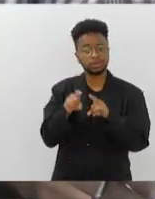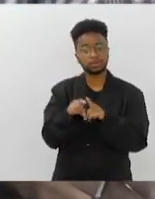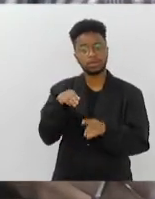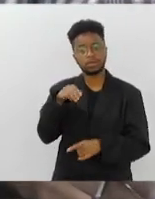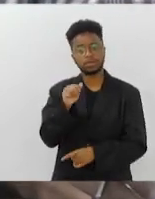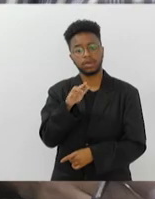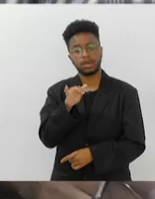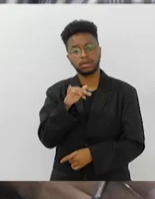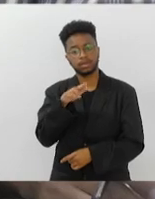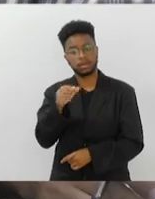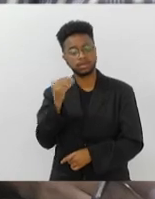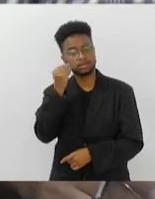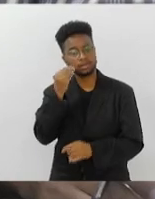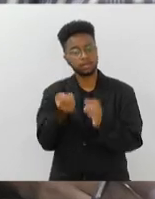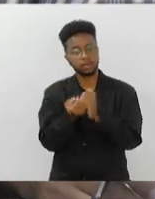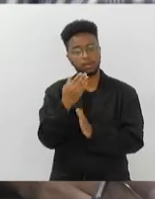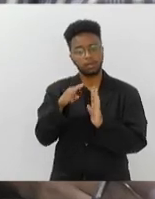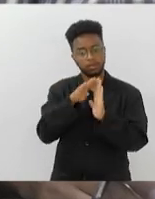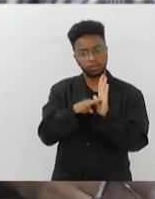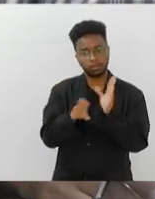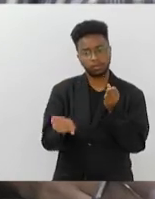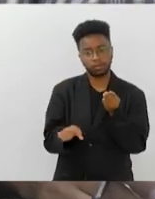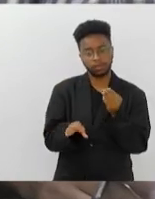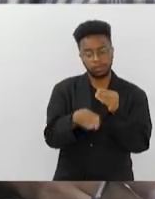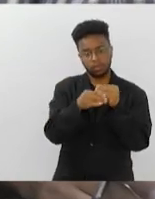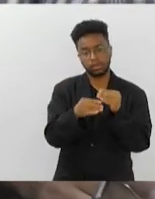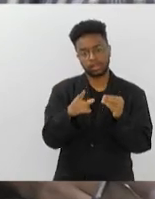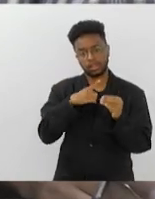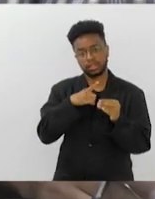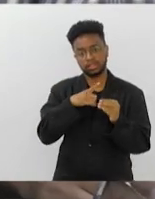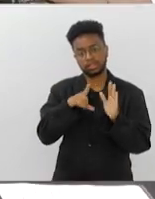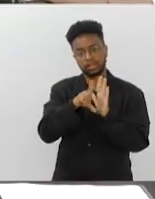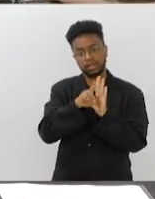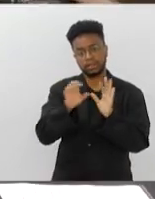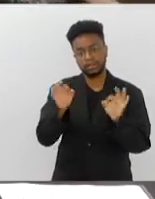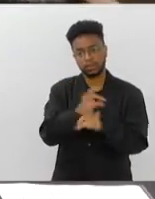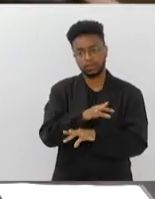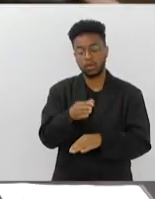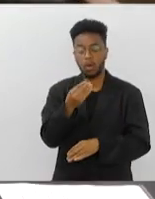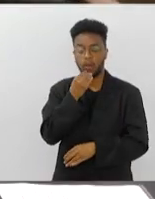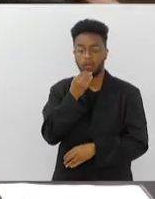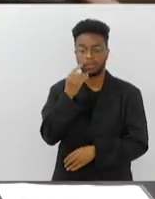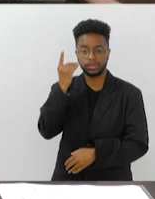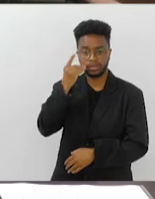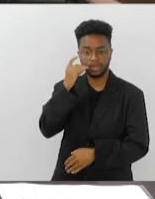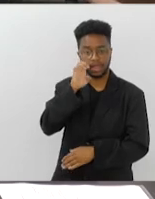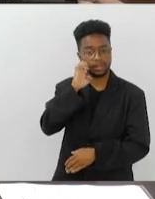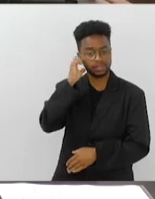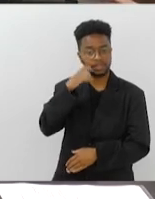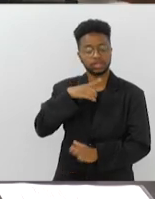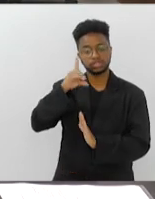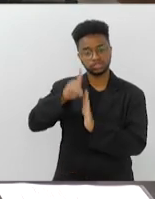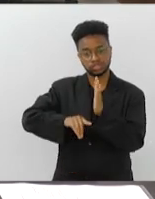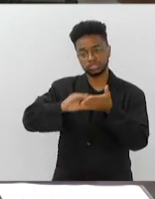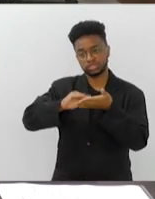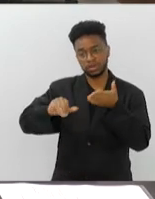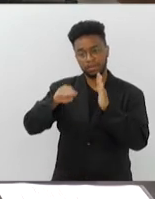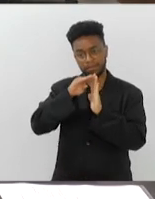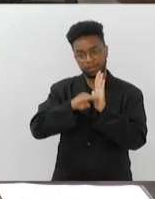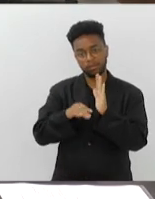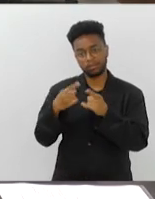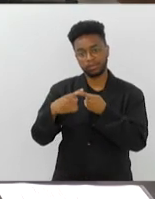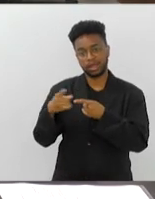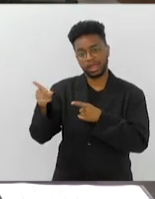para criar um programa complementando a lei que já existe. Obviamente, a deputada Érica tem todo o direito legítimo de estar tirada de pauta, é a